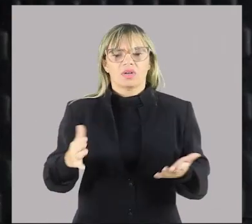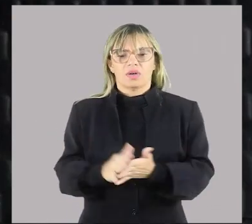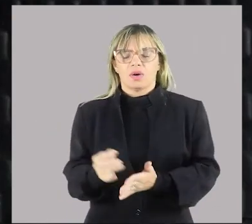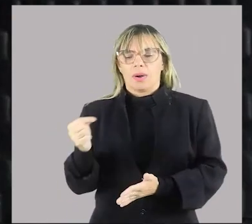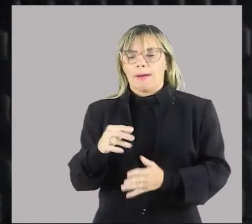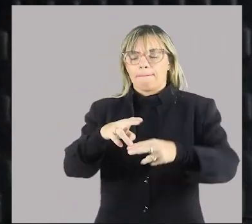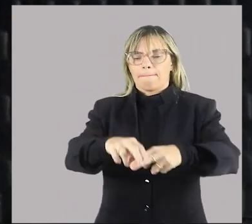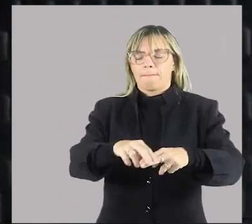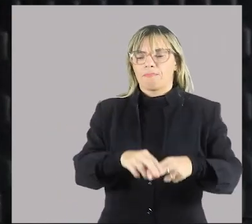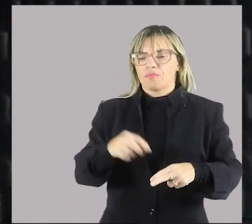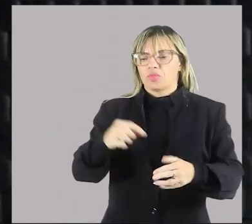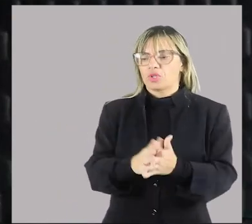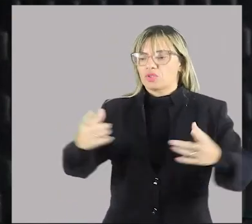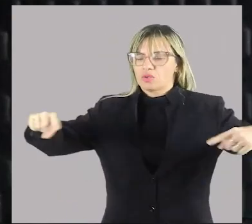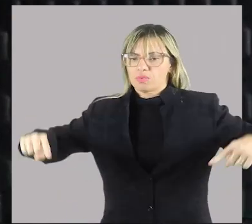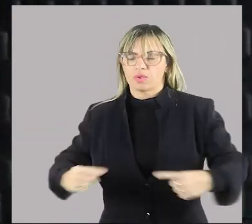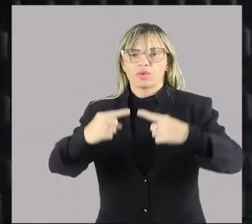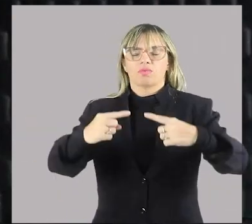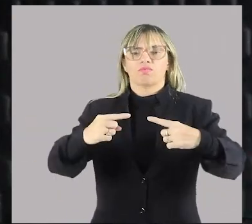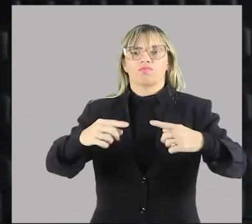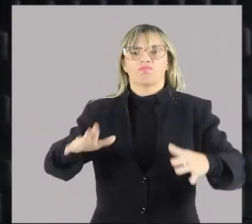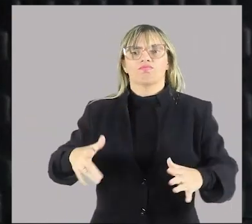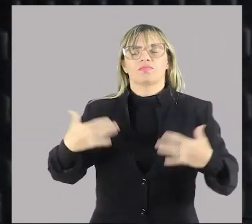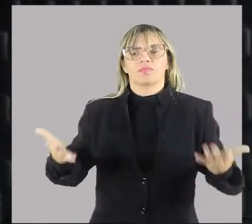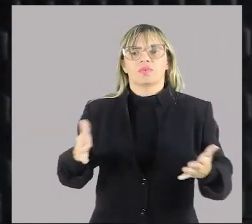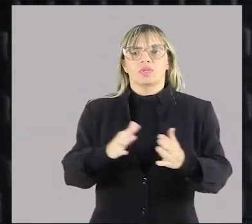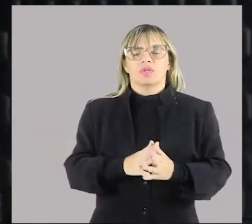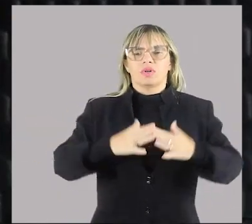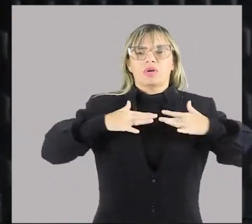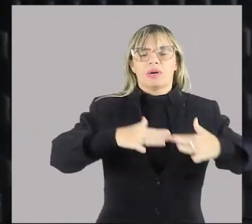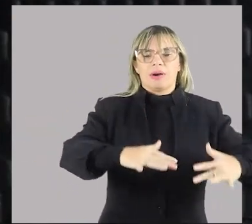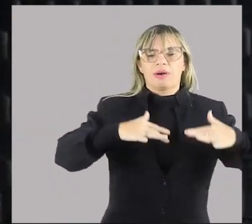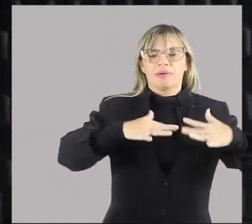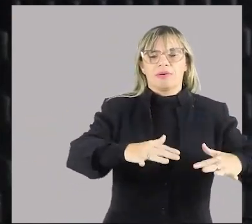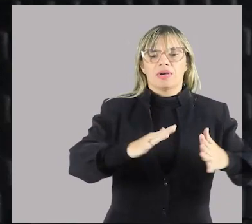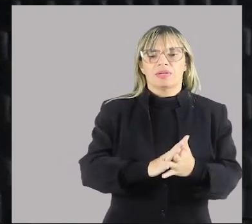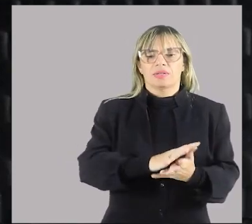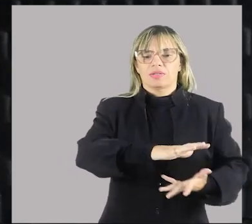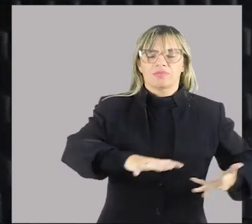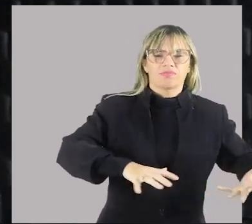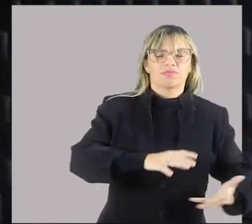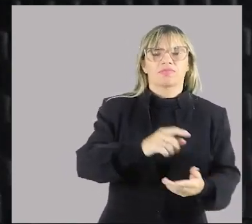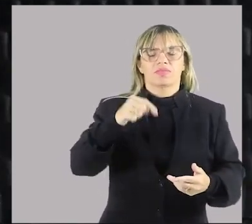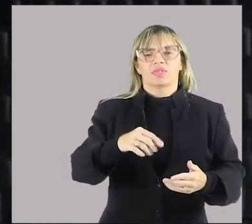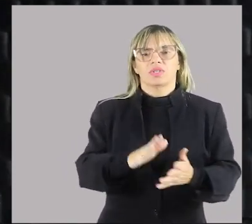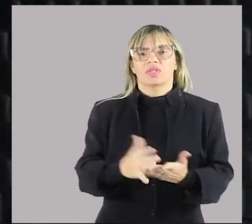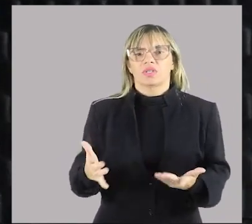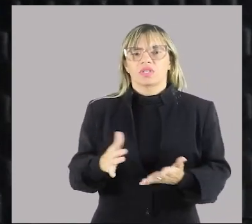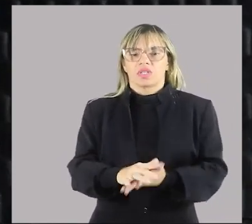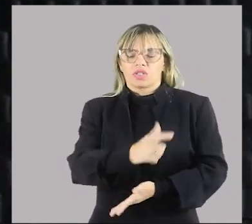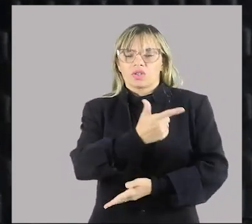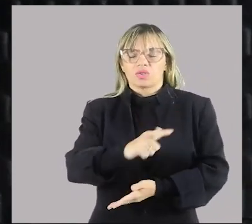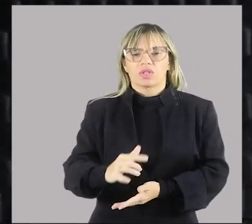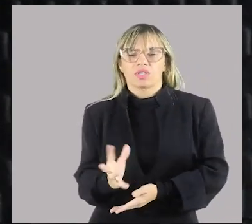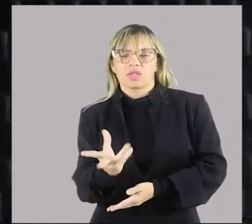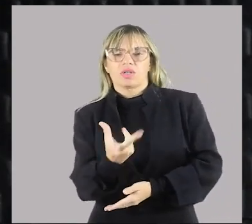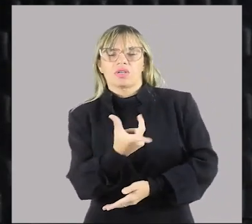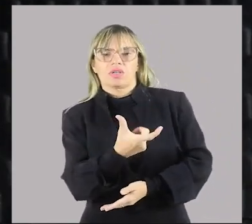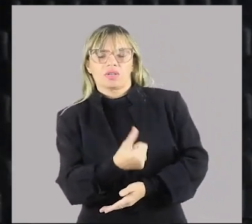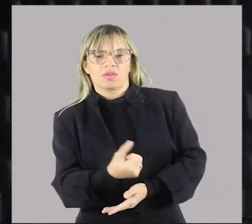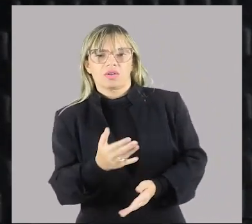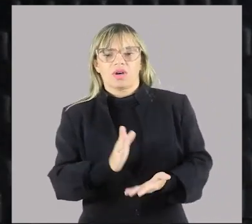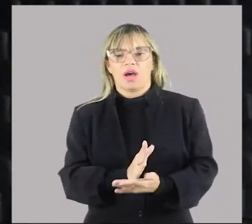contra esse Estado. É se mobilizar contra esse Estado, porque esse Estado não tem habilidade de garantir